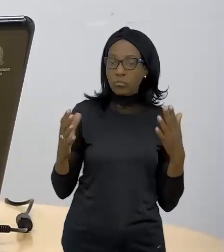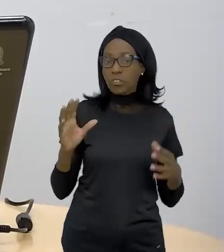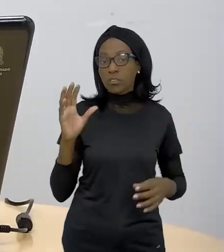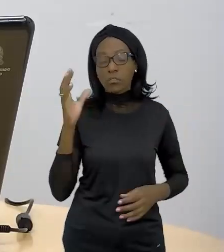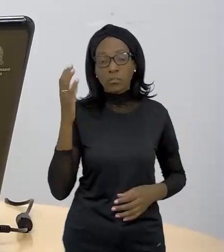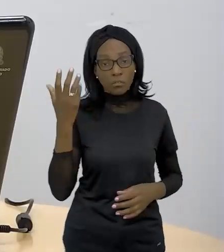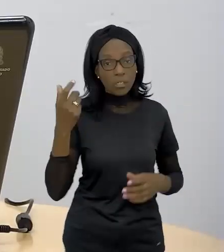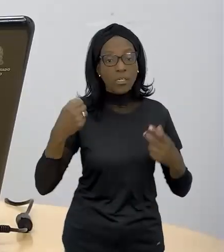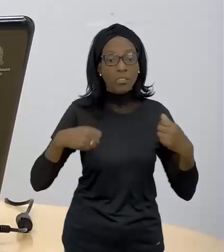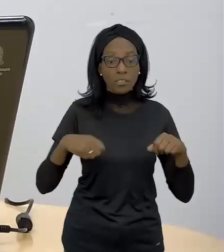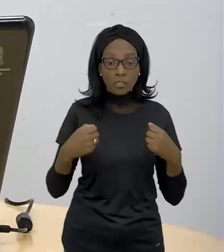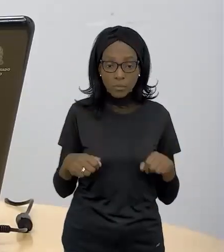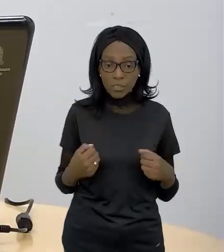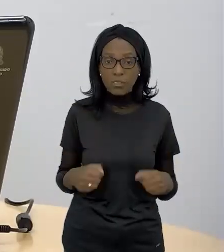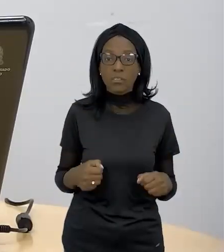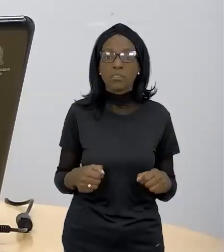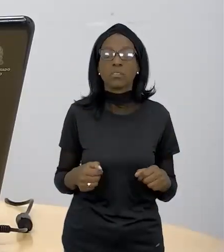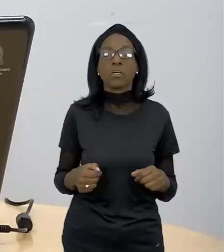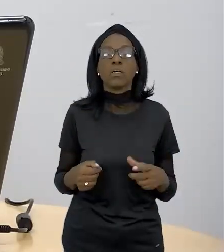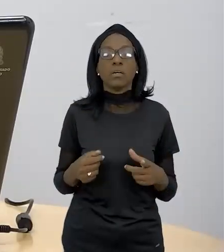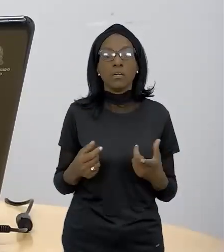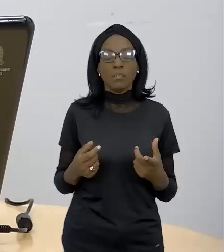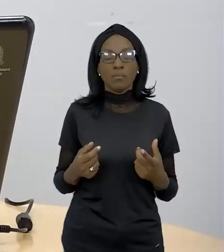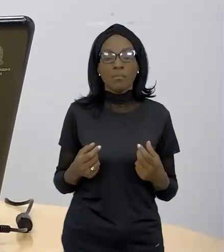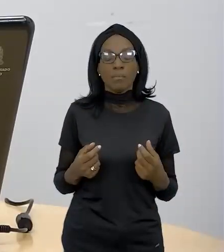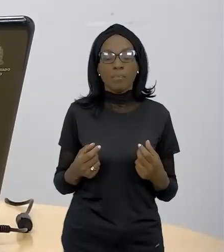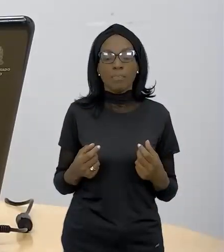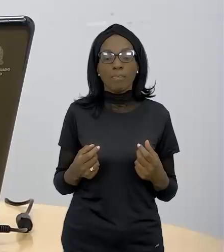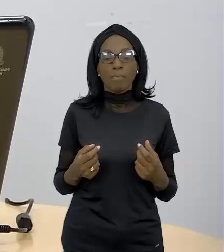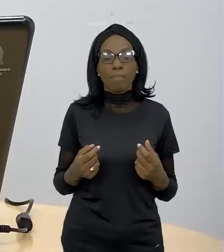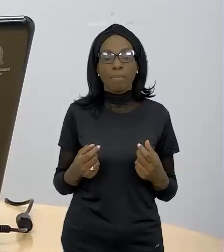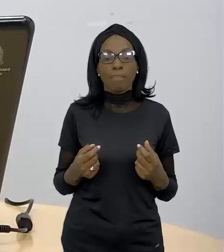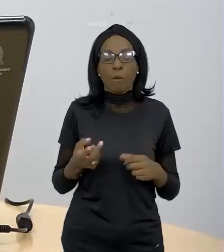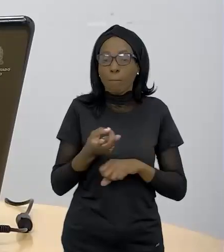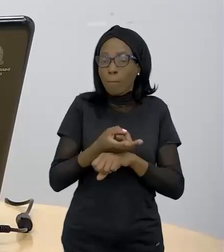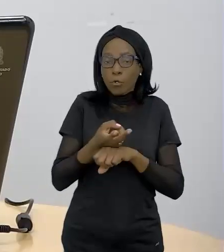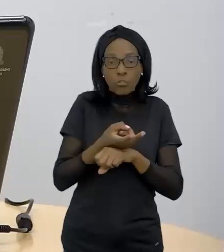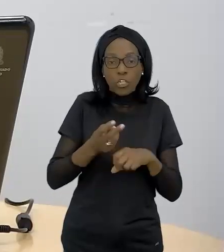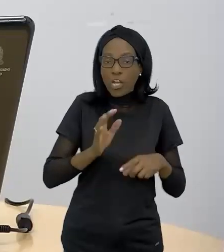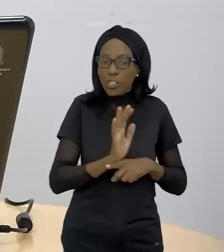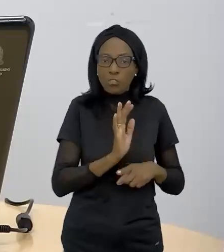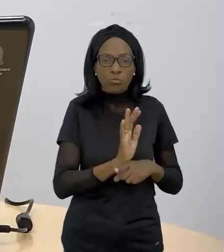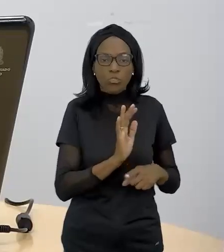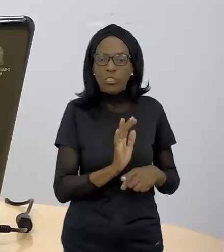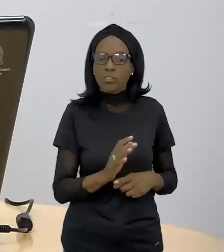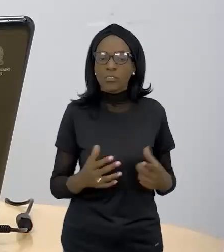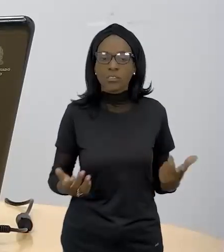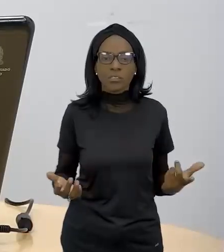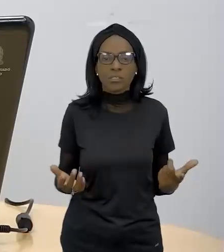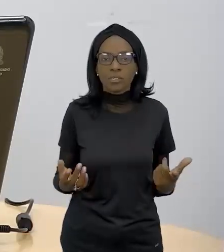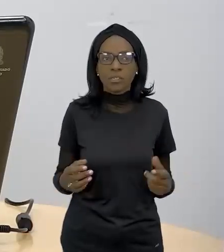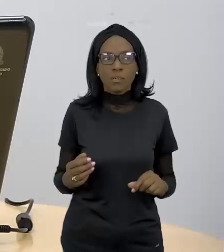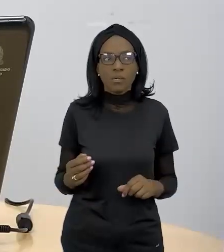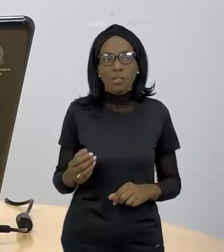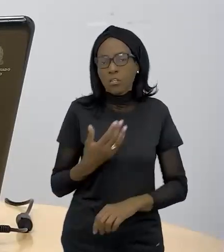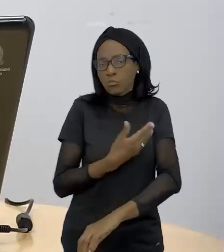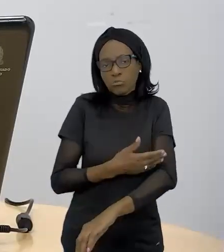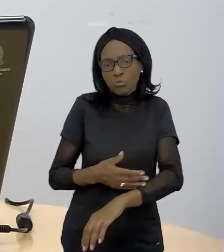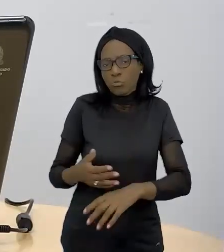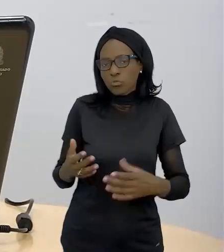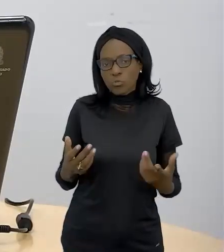e a gente vai ter que recorrer, a esses instrumentos mais tradicionais, e tá tudo